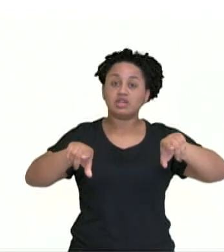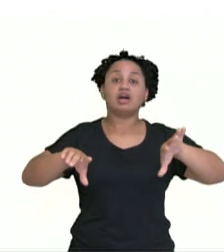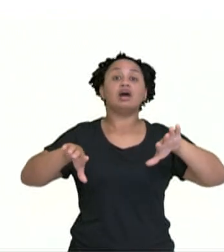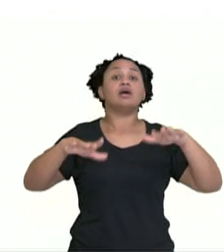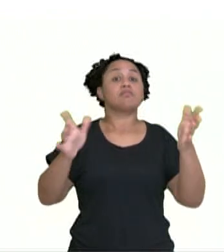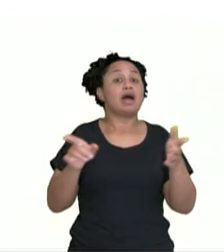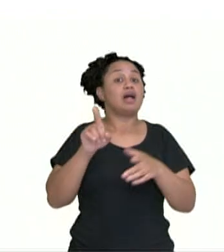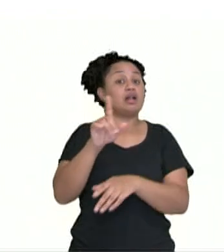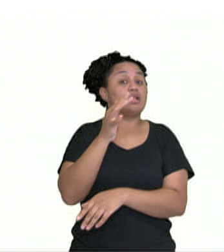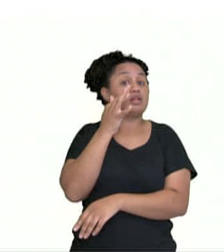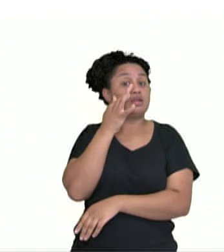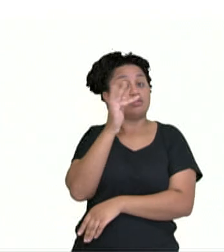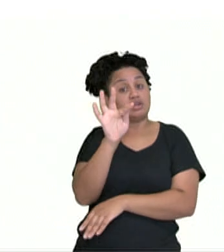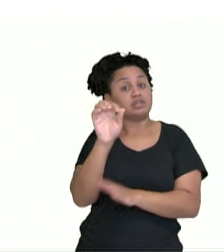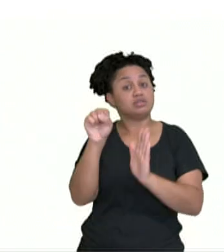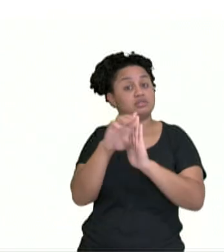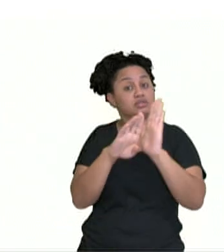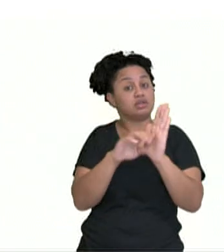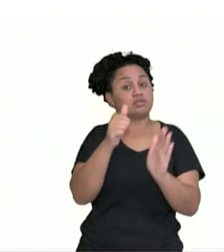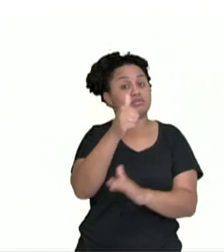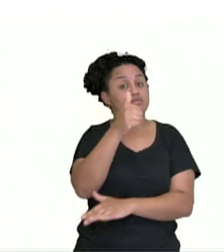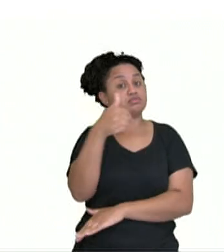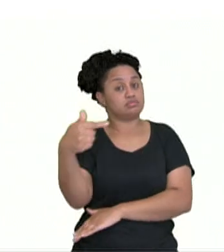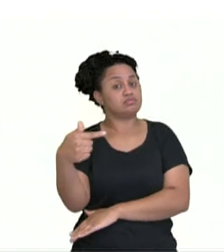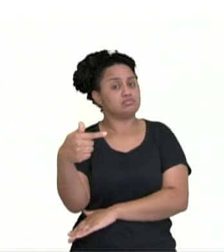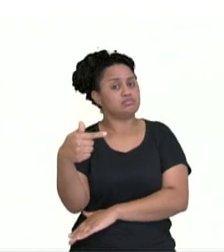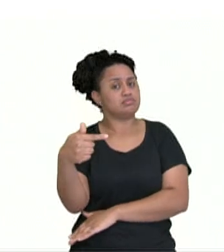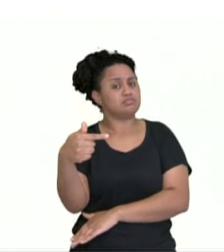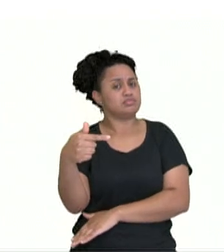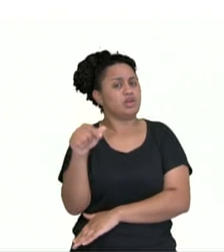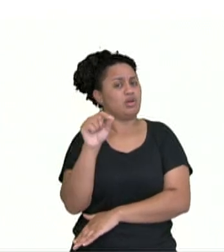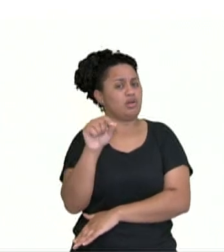Já na França do século XVII,